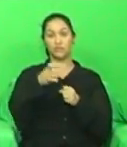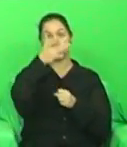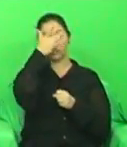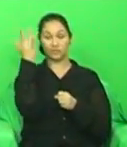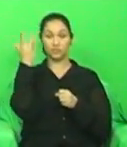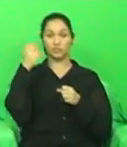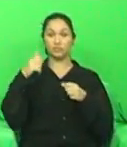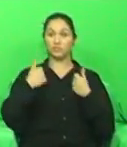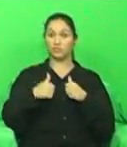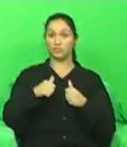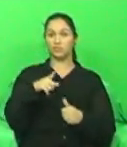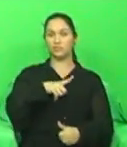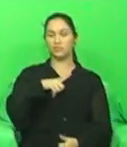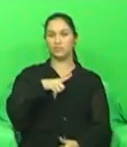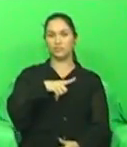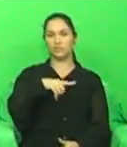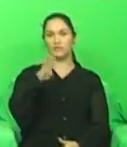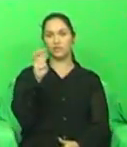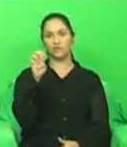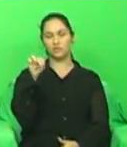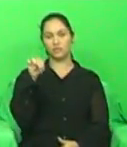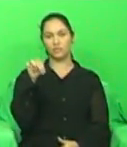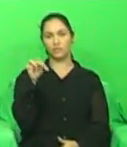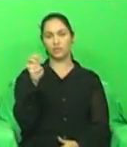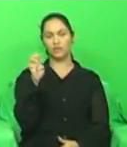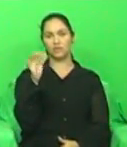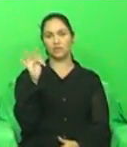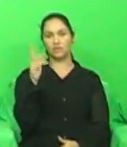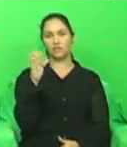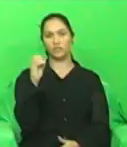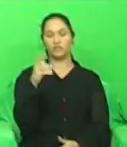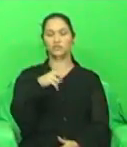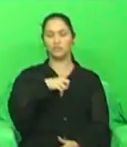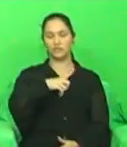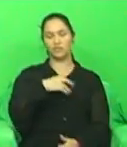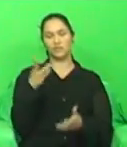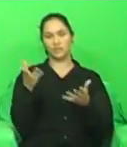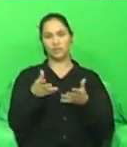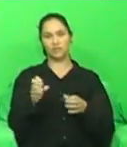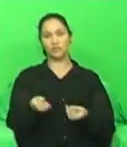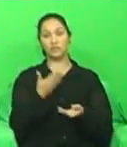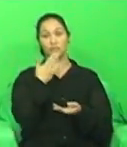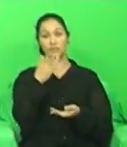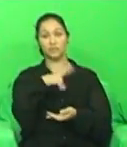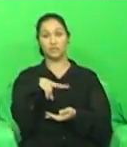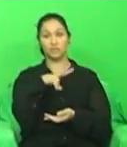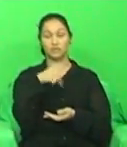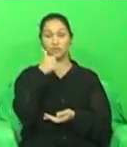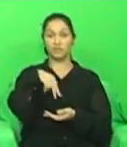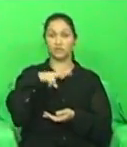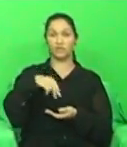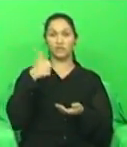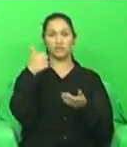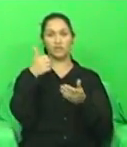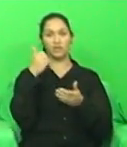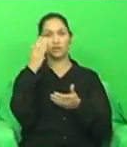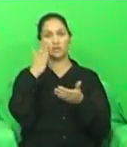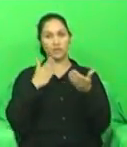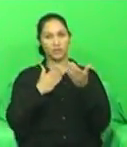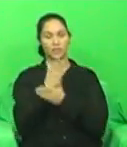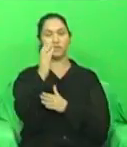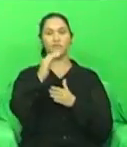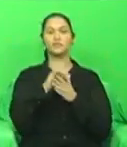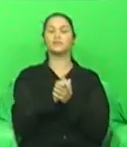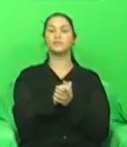consegue efetivamente obter tal desconto por conta dessa condição pois eu peço seus geradores geradores a aprovação desse projeto obriga seu